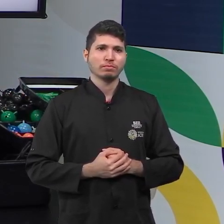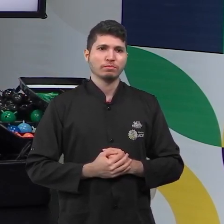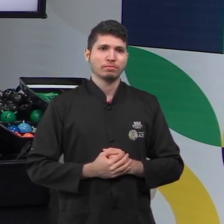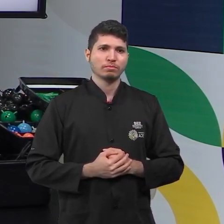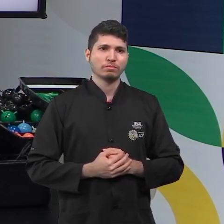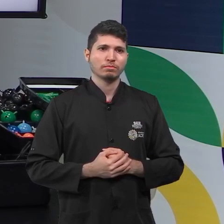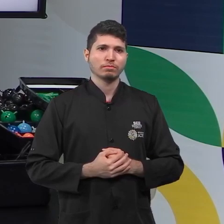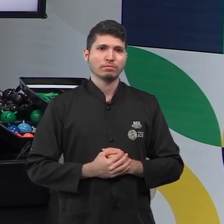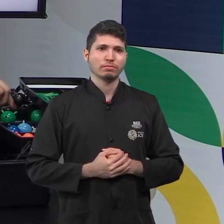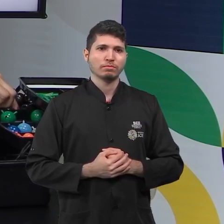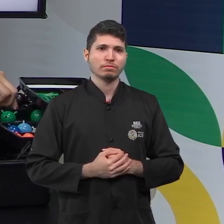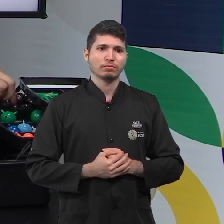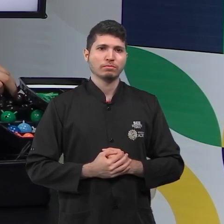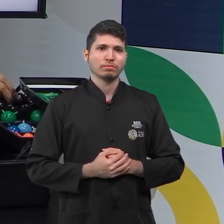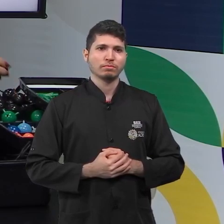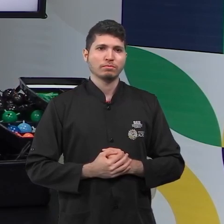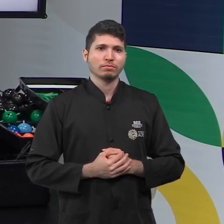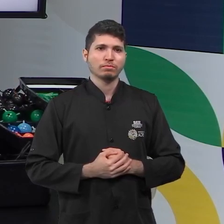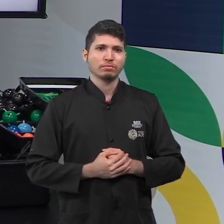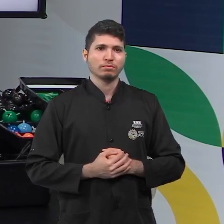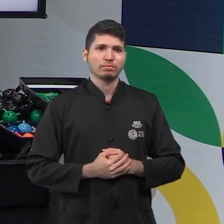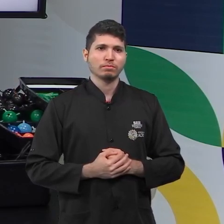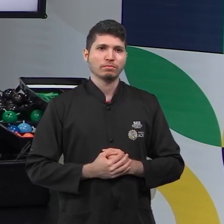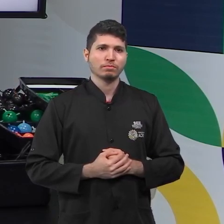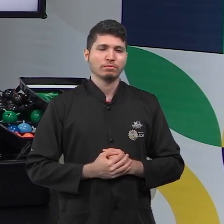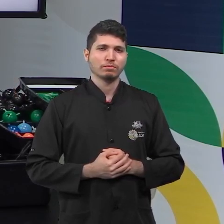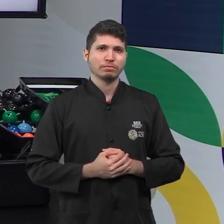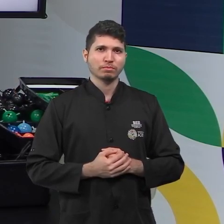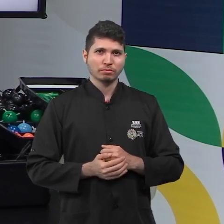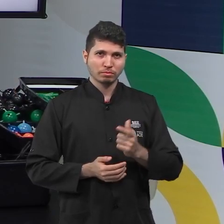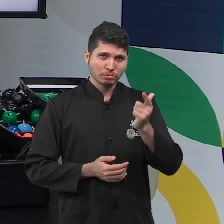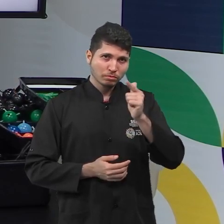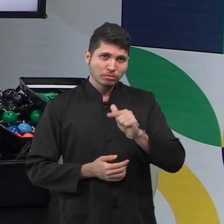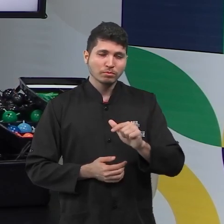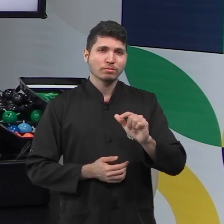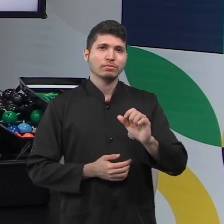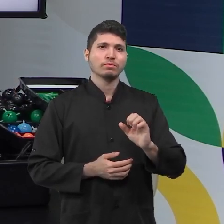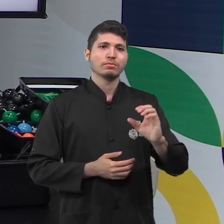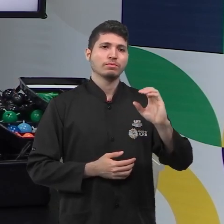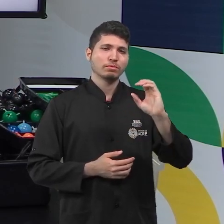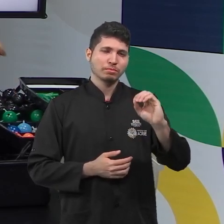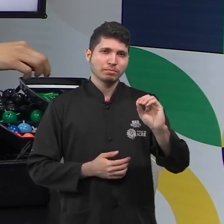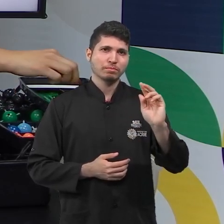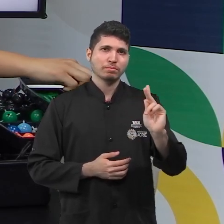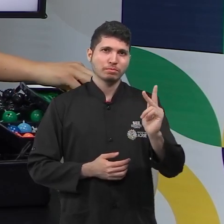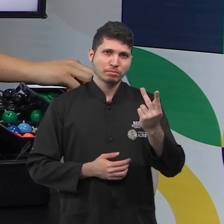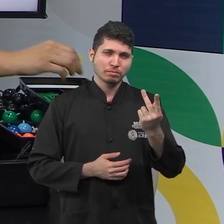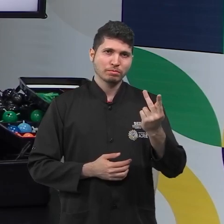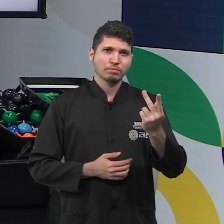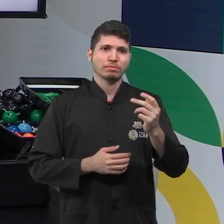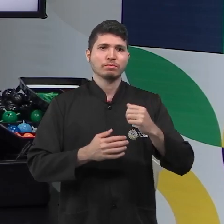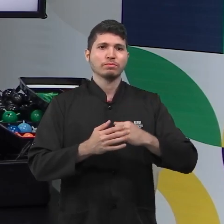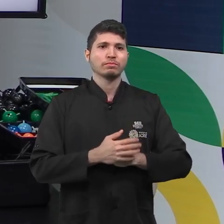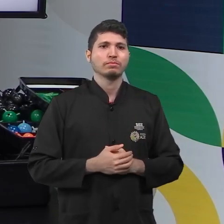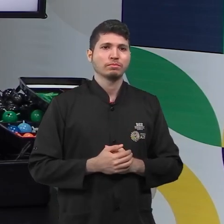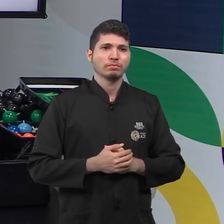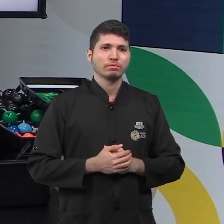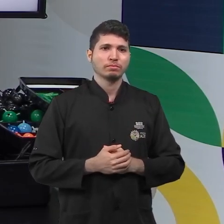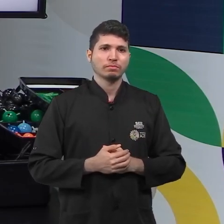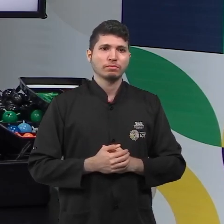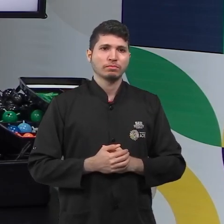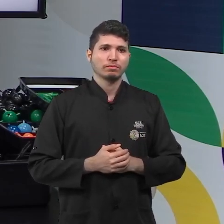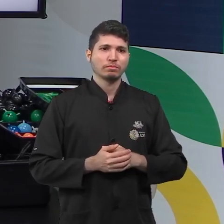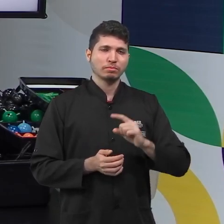colocar aqui mais um oxigênio e um hidrogênio aqui na